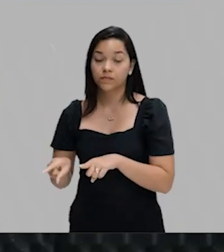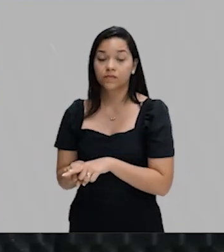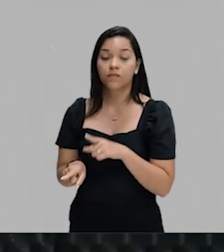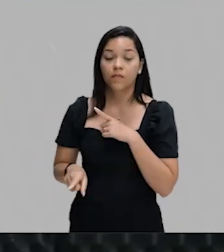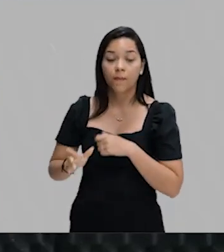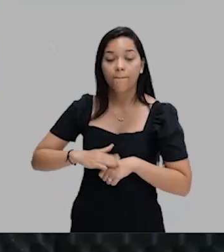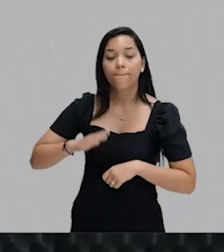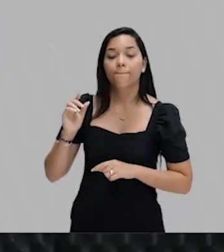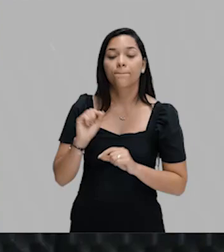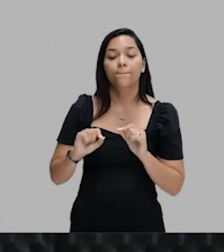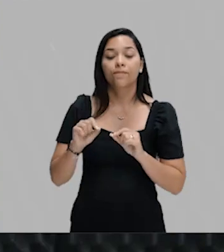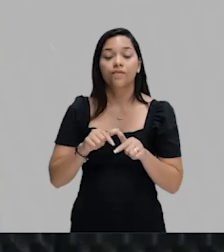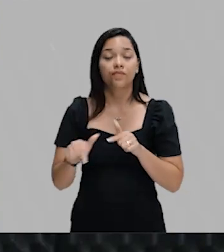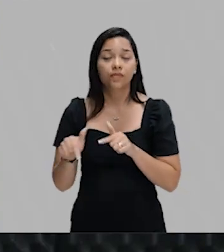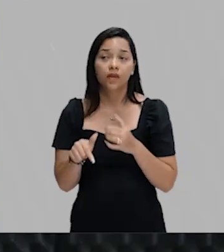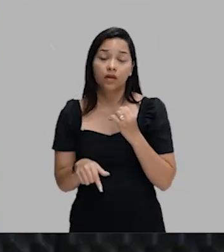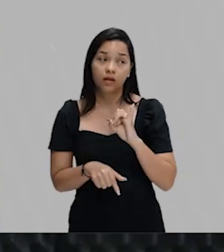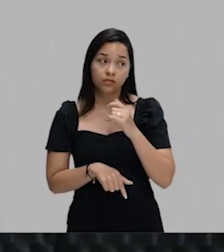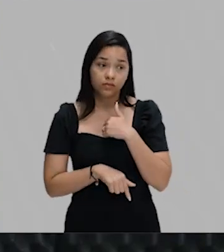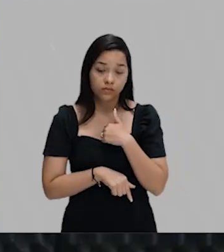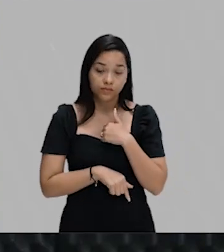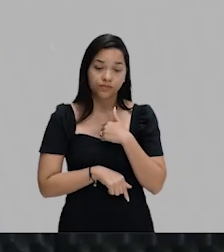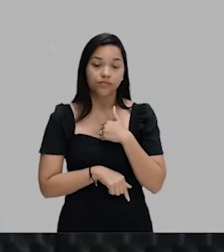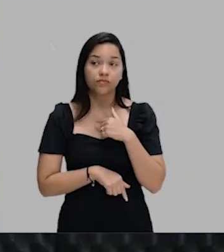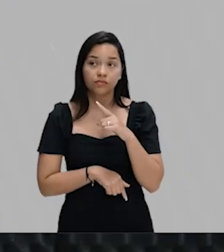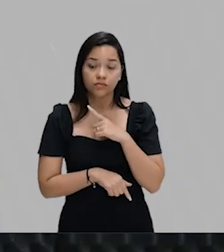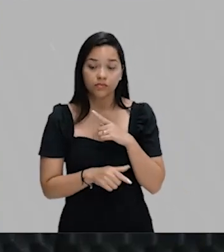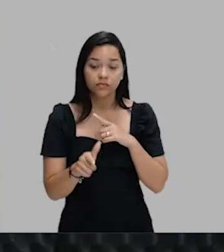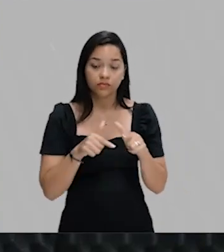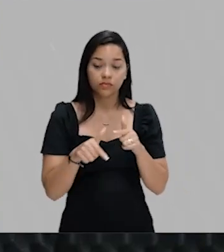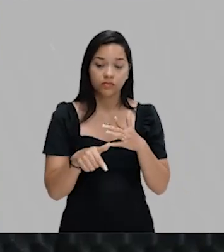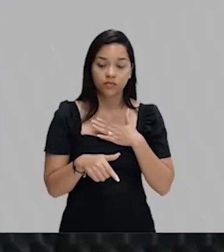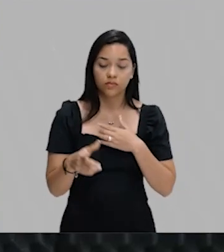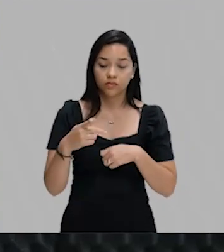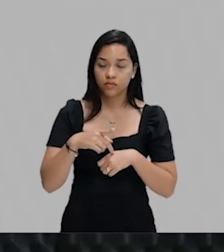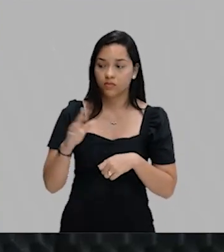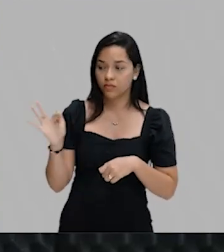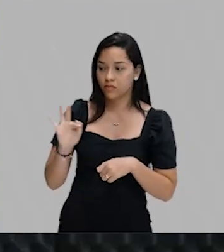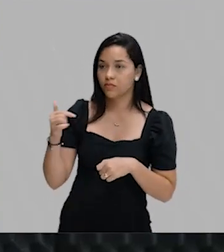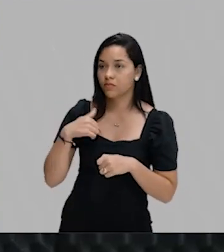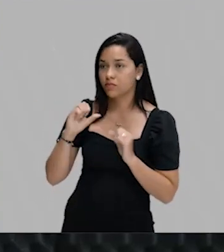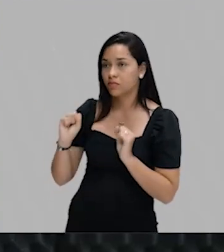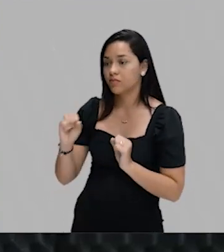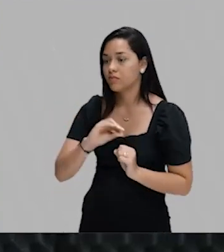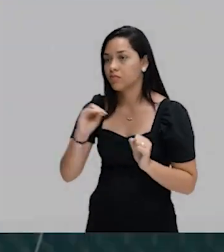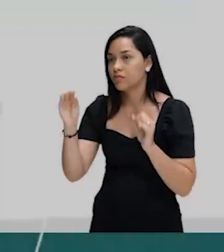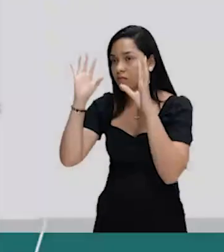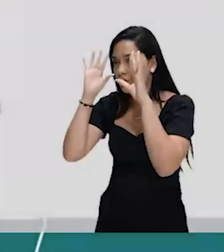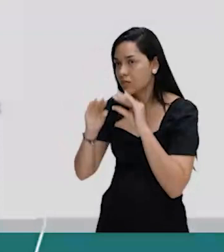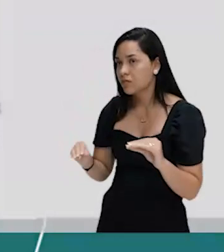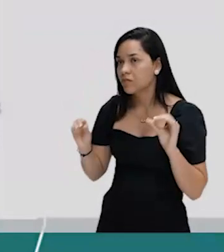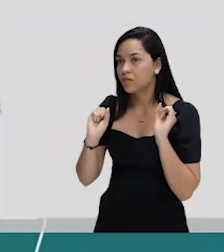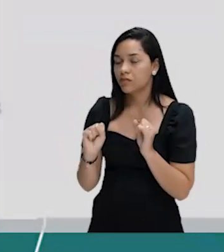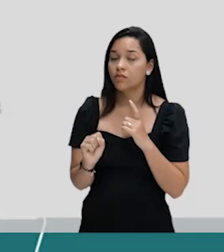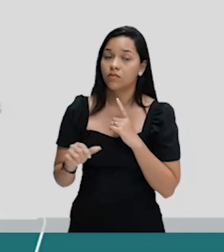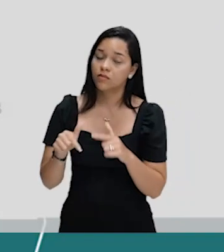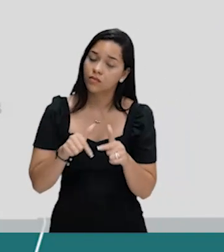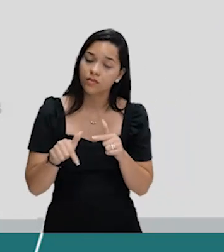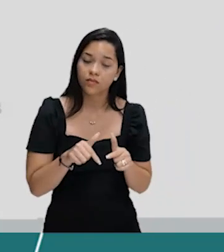maior possibilidade de emprego, porque se eu não encontro emprego, por exemplo, no meu país, na França, eu posso me deslocar para a Holanda, por exemplo, para buscar